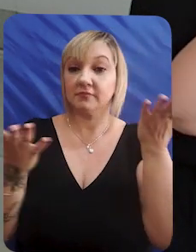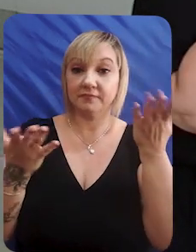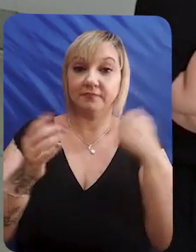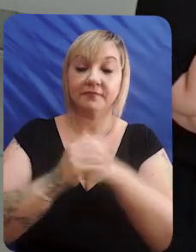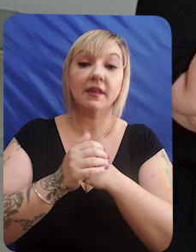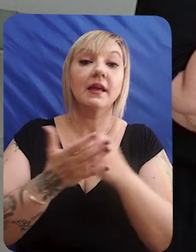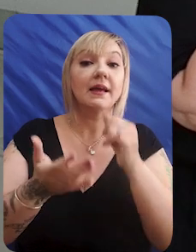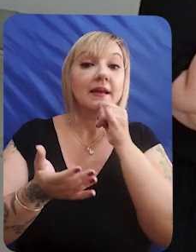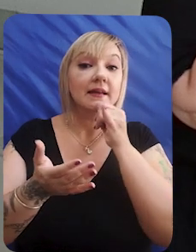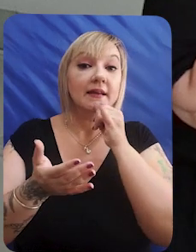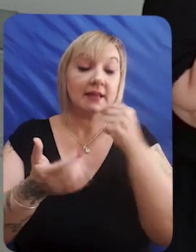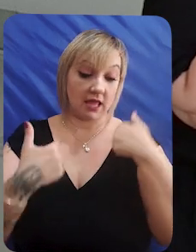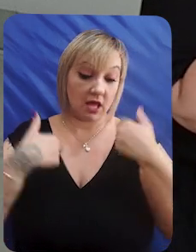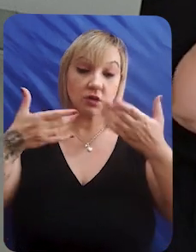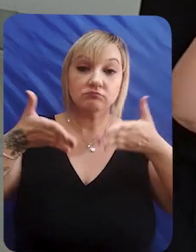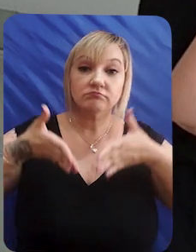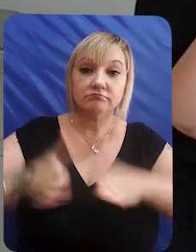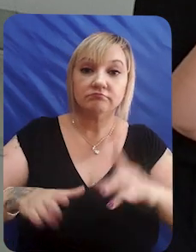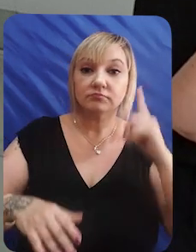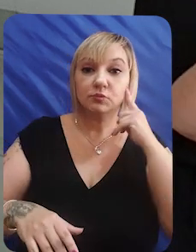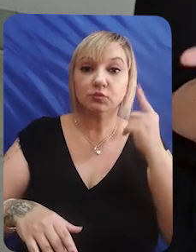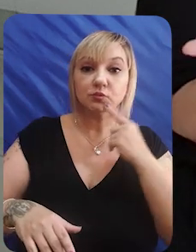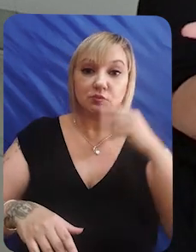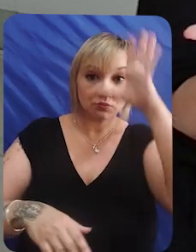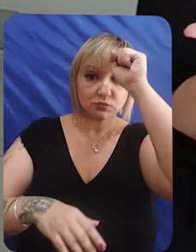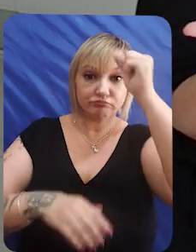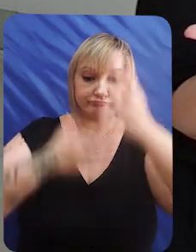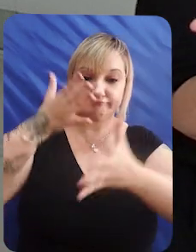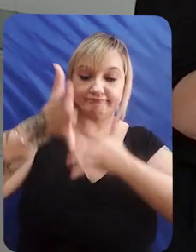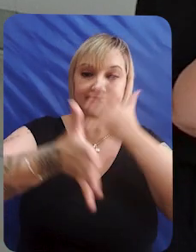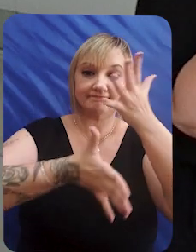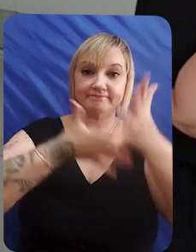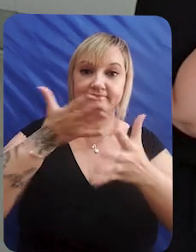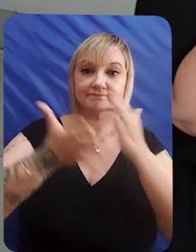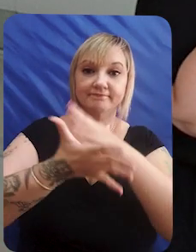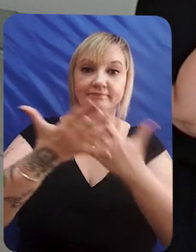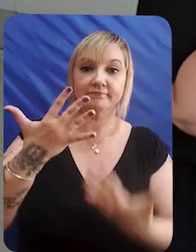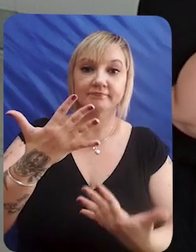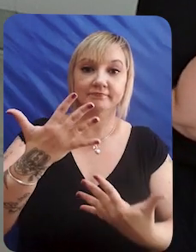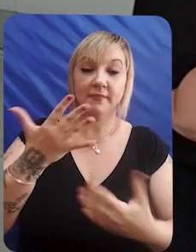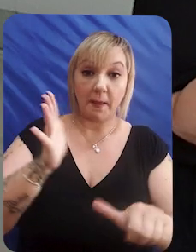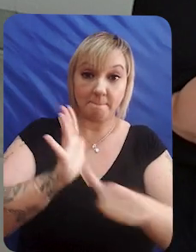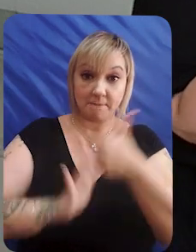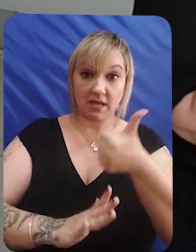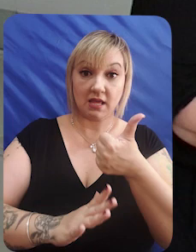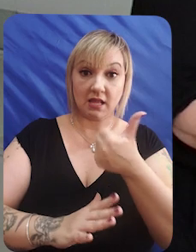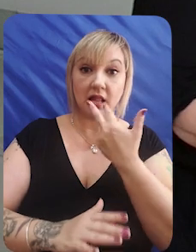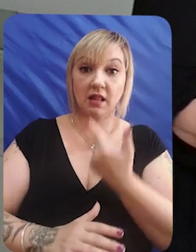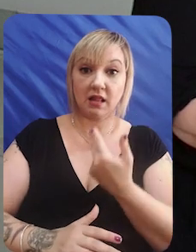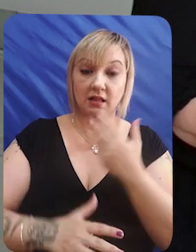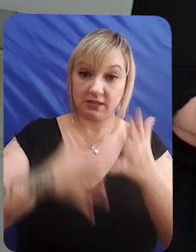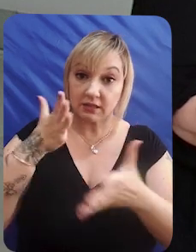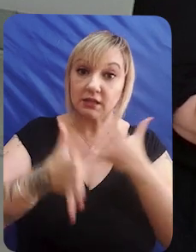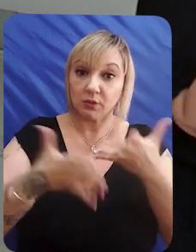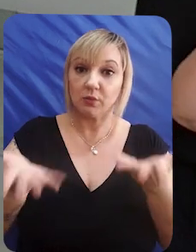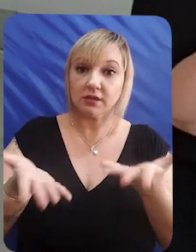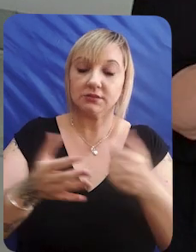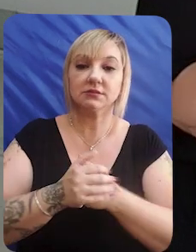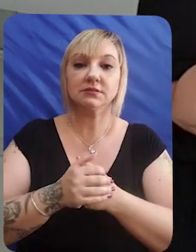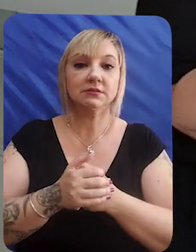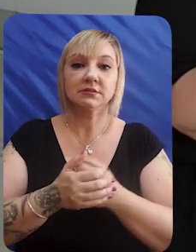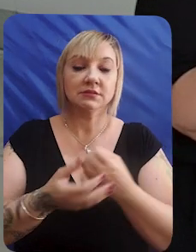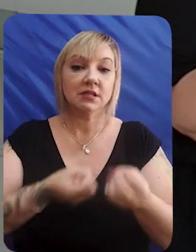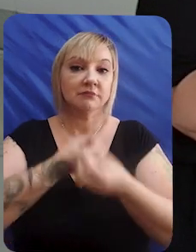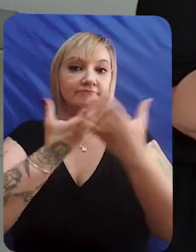portuguesa. Agora, eu enquanto surda, fui alfabetizada na língua de sinais, a minha língua materna é a Libras. Então eu